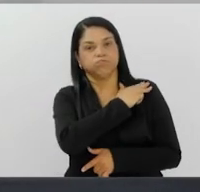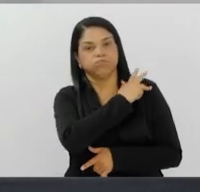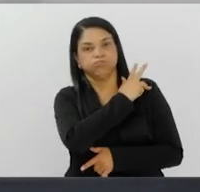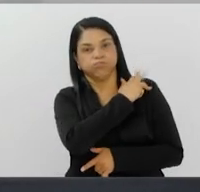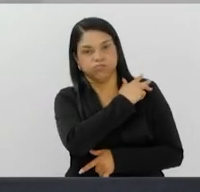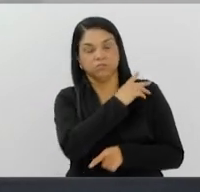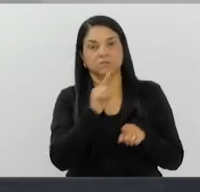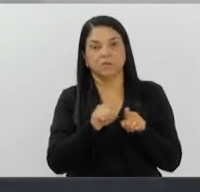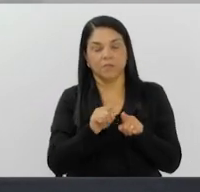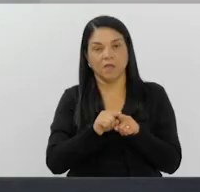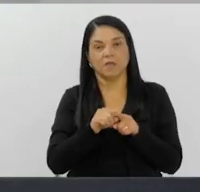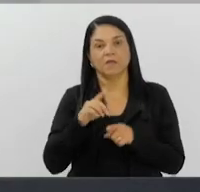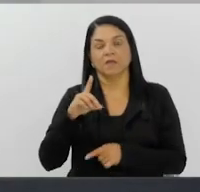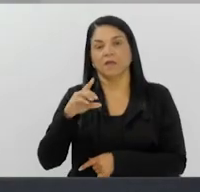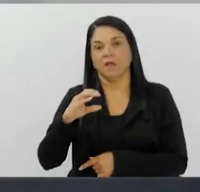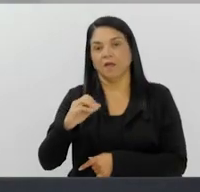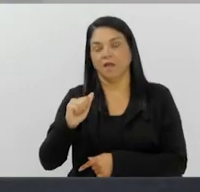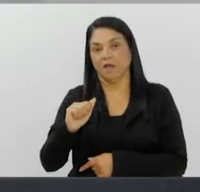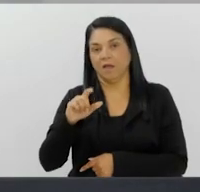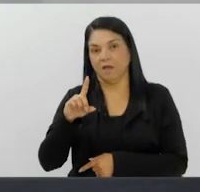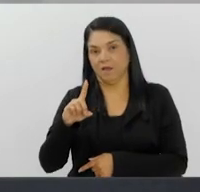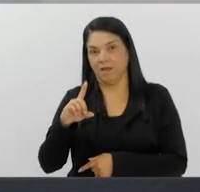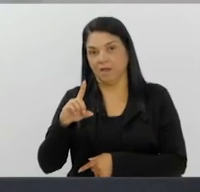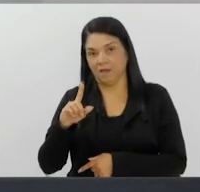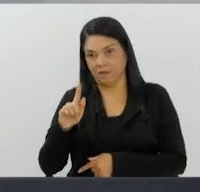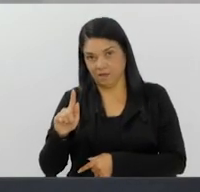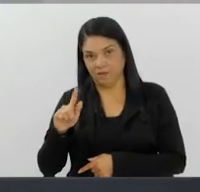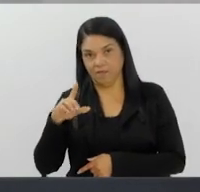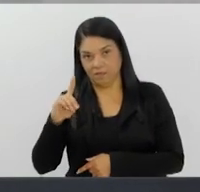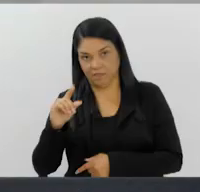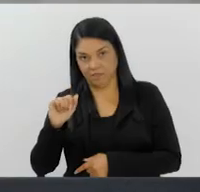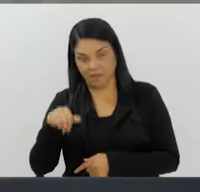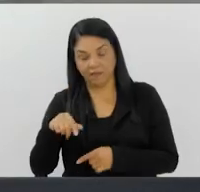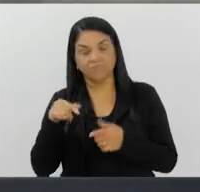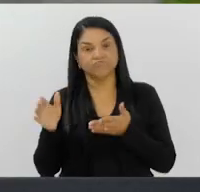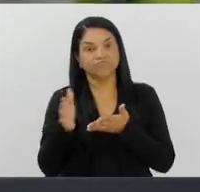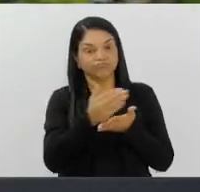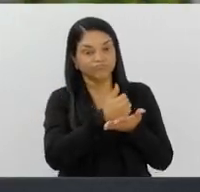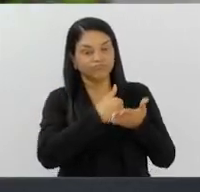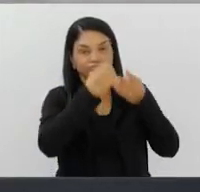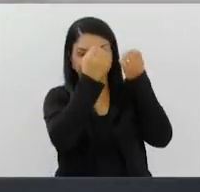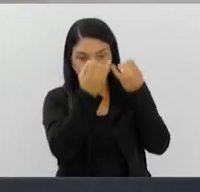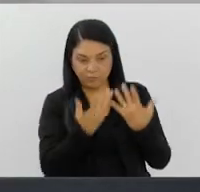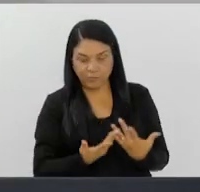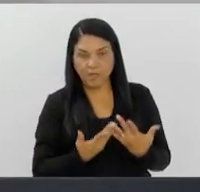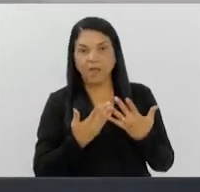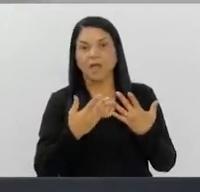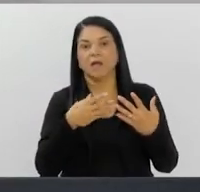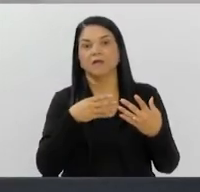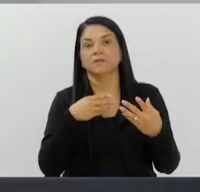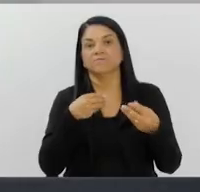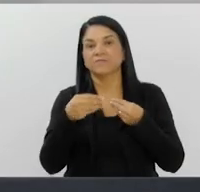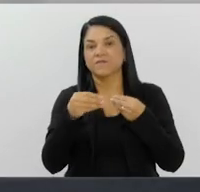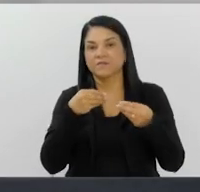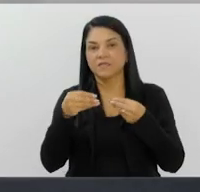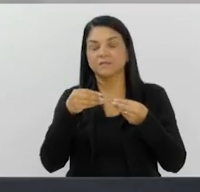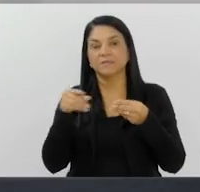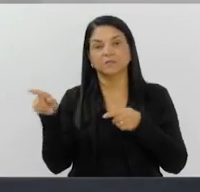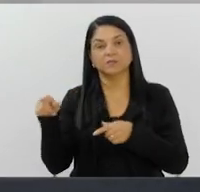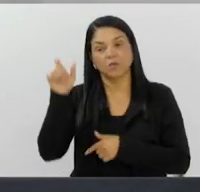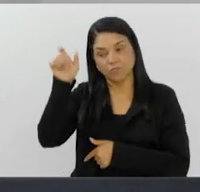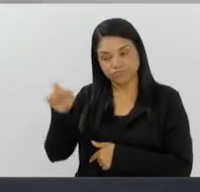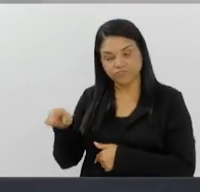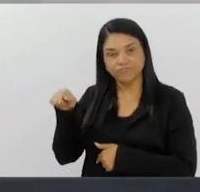pelo tramitar do seu projeto então se em algum momento esse dado for possível de ser viabilizado porque como o negr Gun